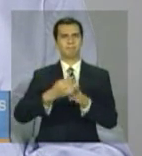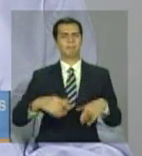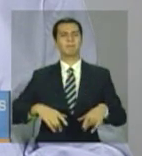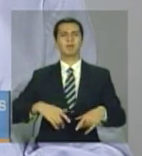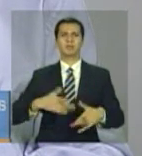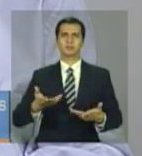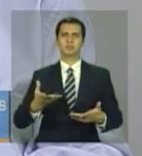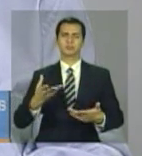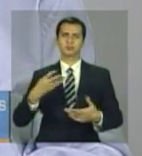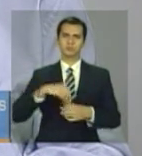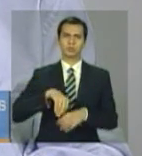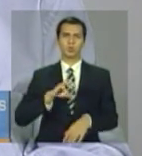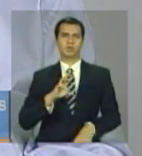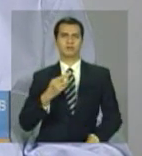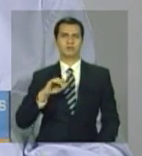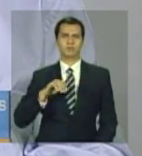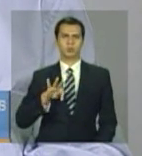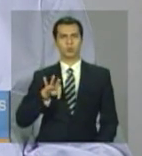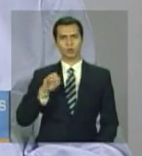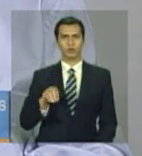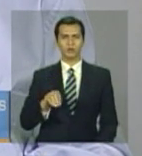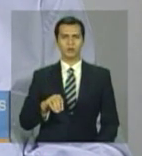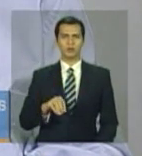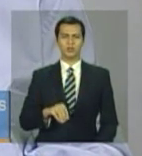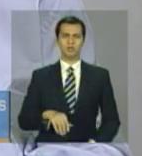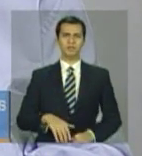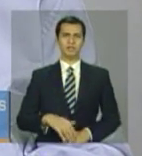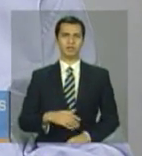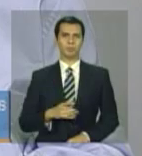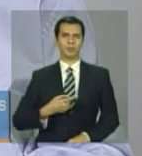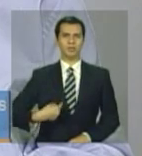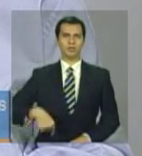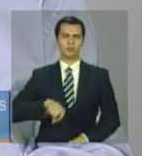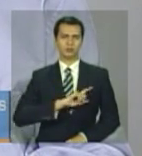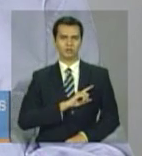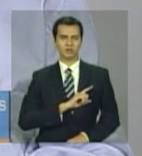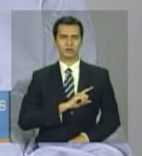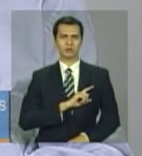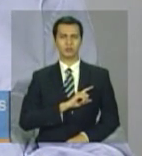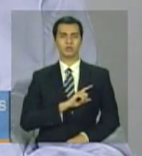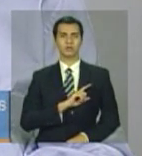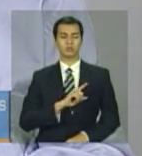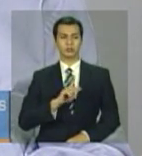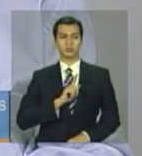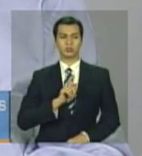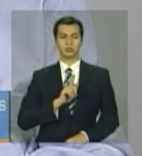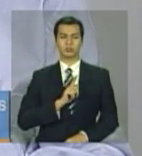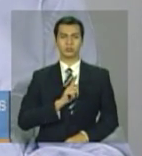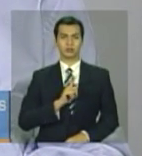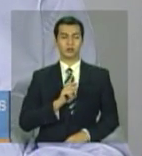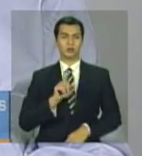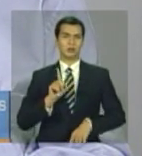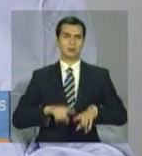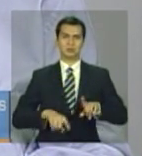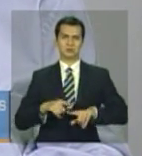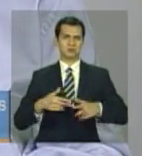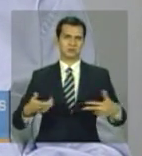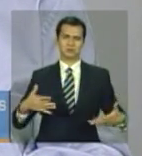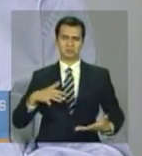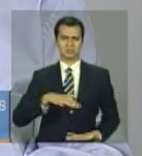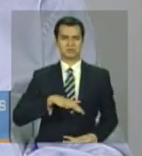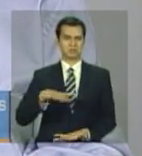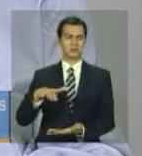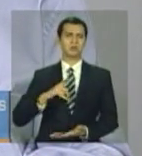valor, né, na parte orçamentária. Você tinha as cozinhas comunitárias, você praticamente recebia kits de equipamento, né,